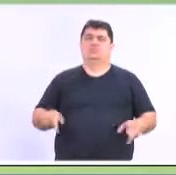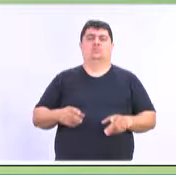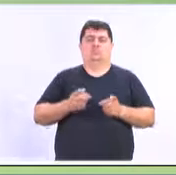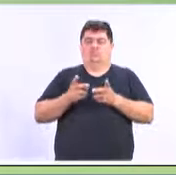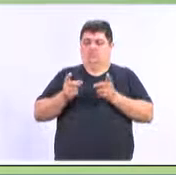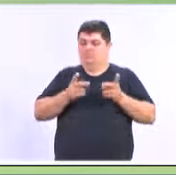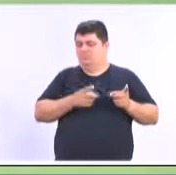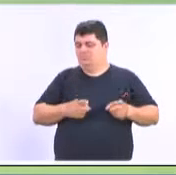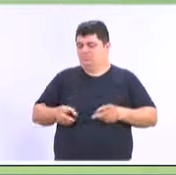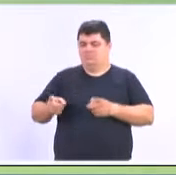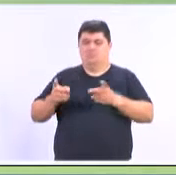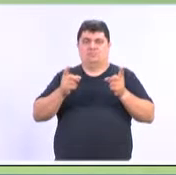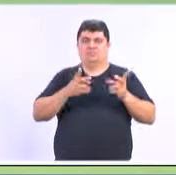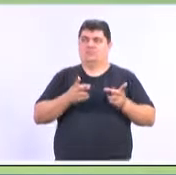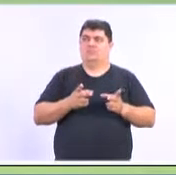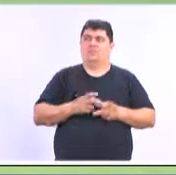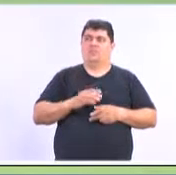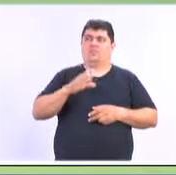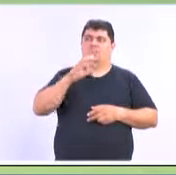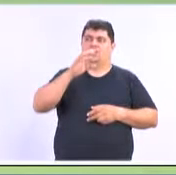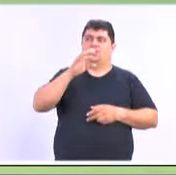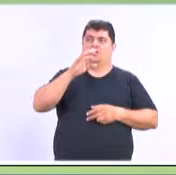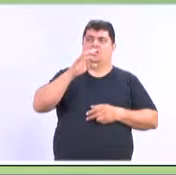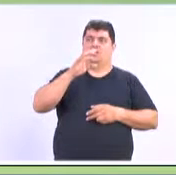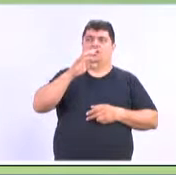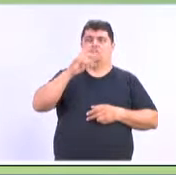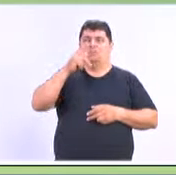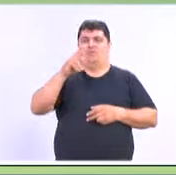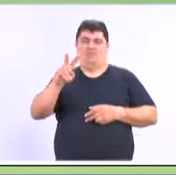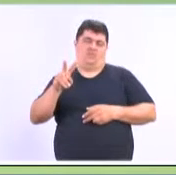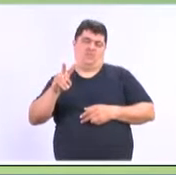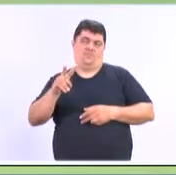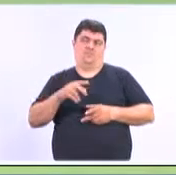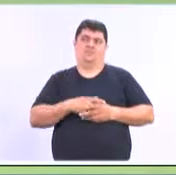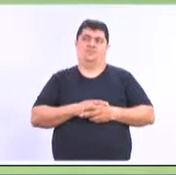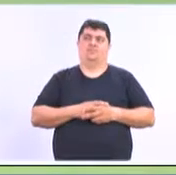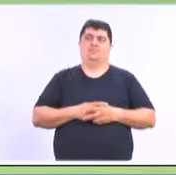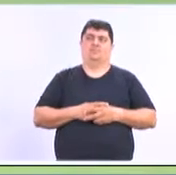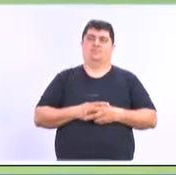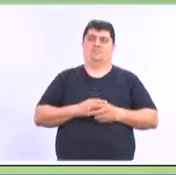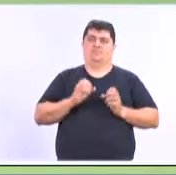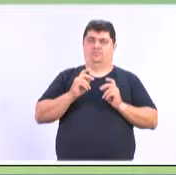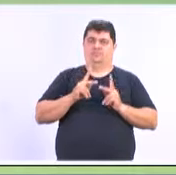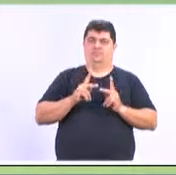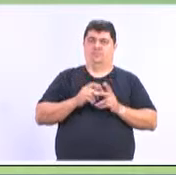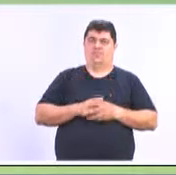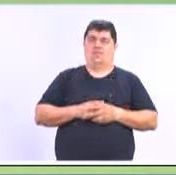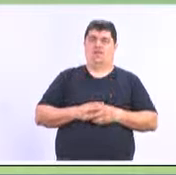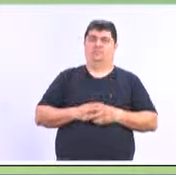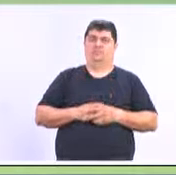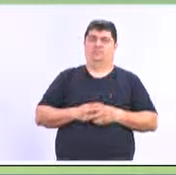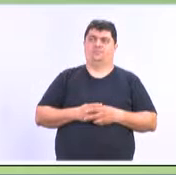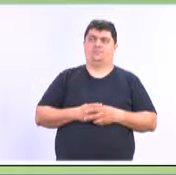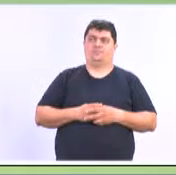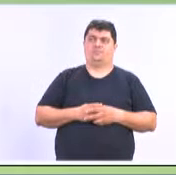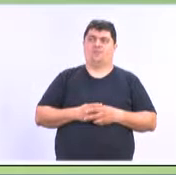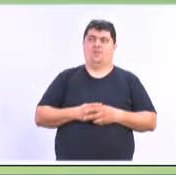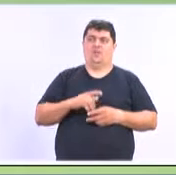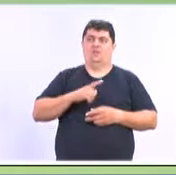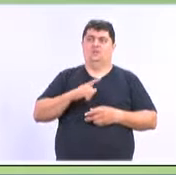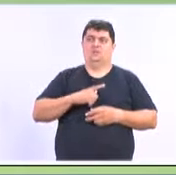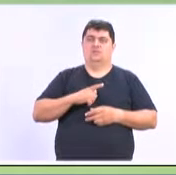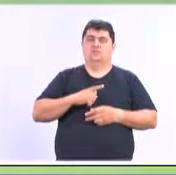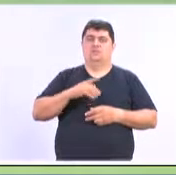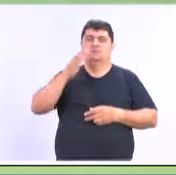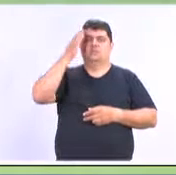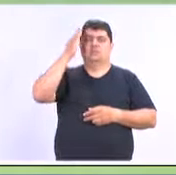produtos vendidos, que é chamado de CPV. Ok? Seguindo, eu tenho o resultado